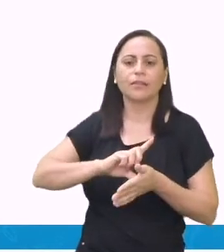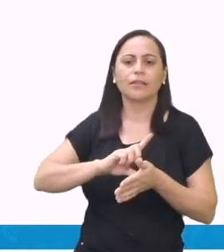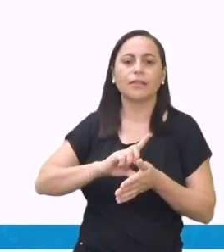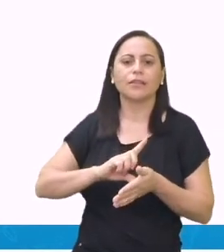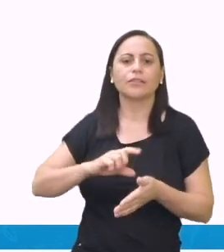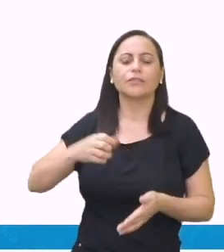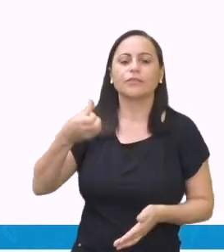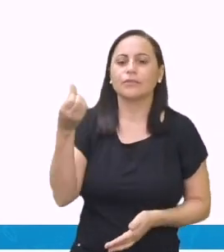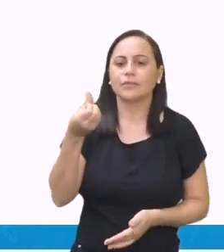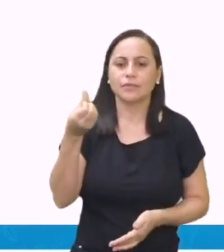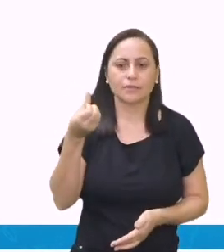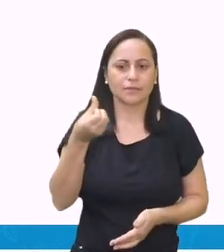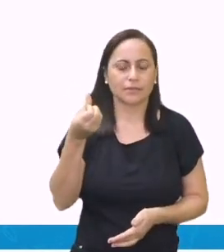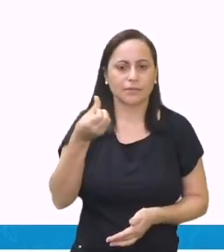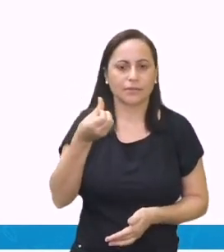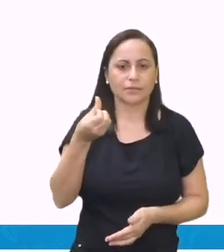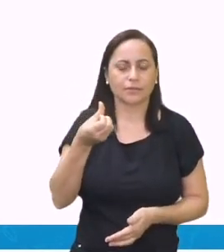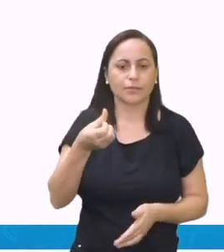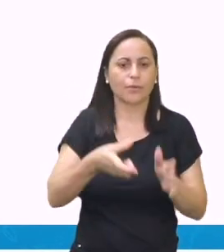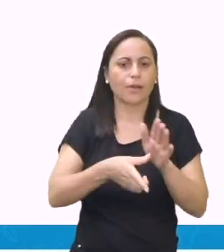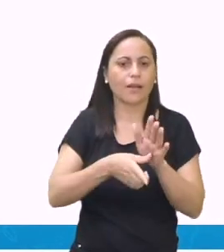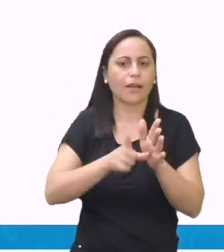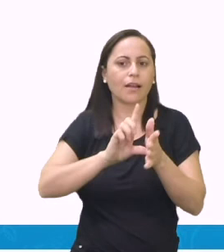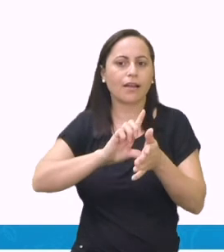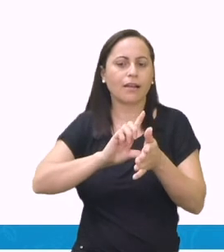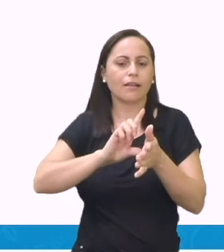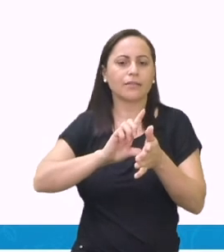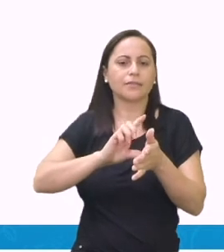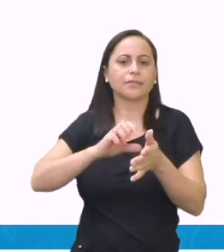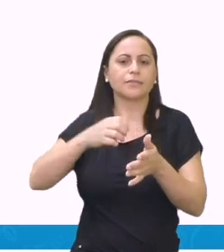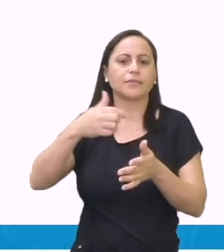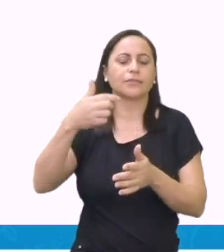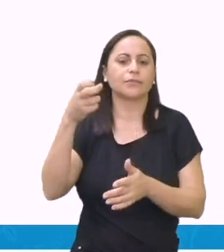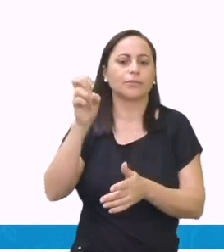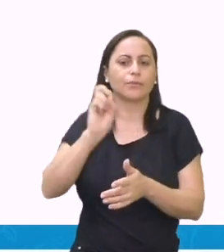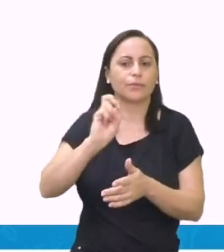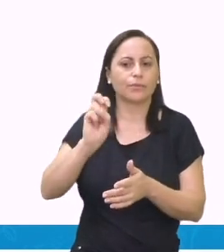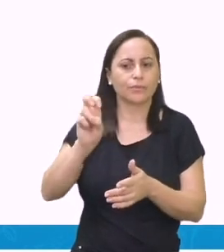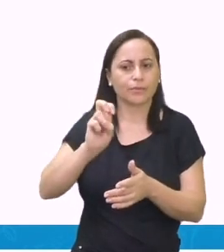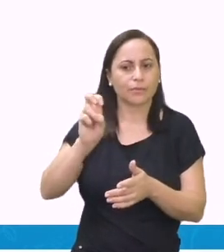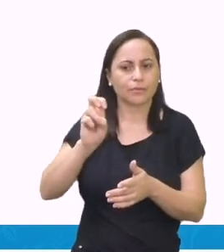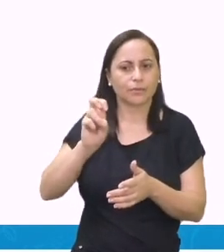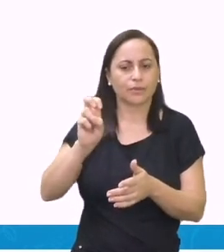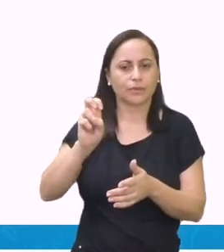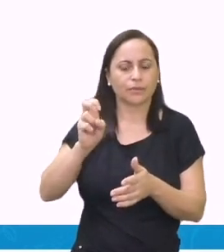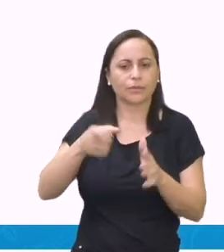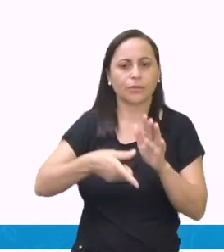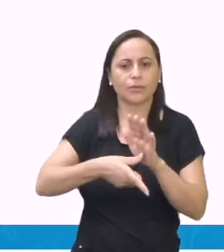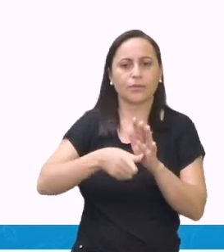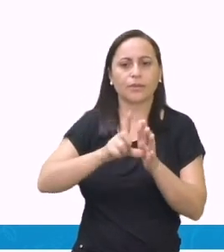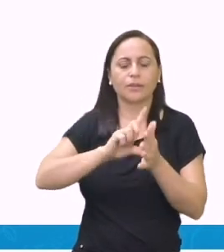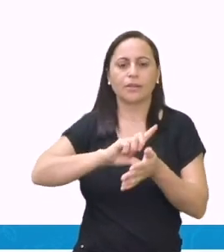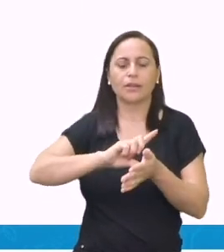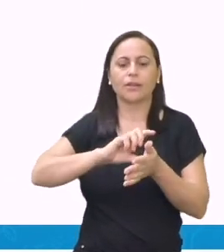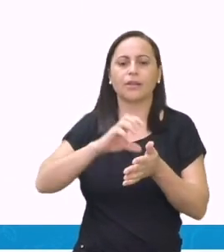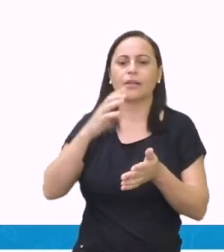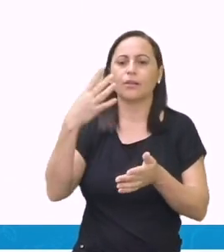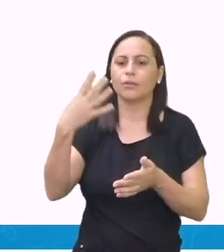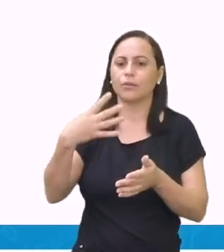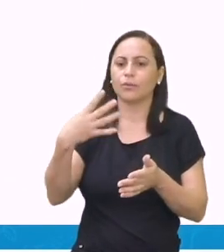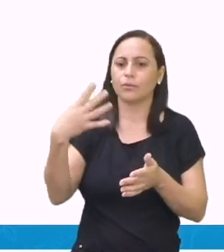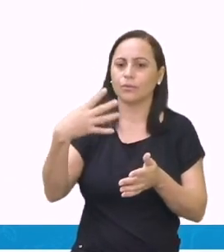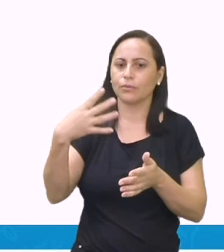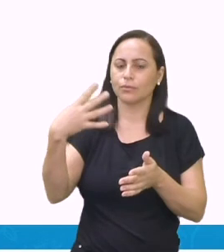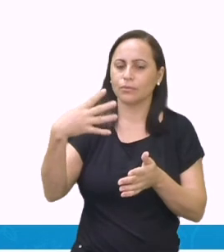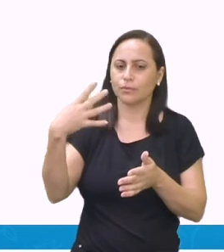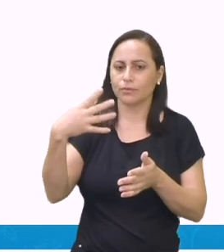do 7º, o 6º. Antes do 6º, o 5º. Antes